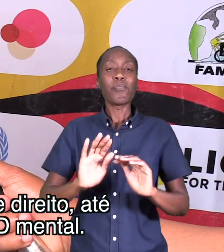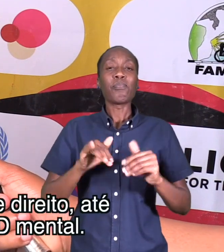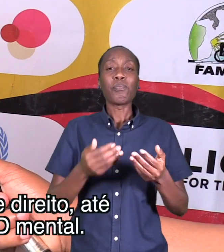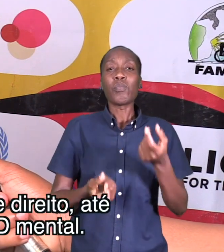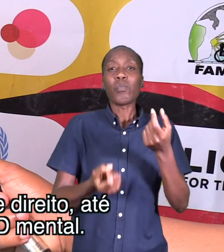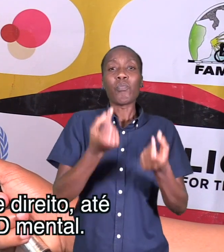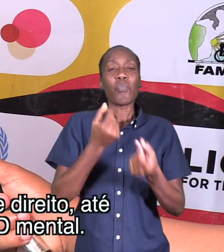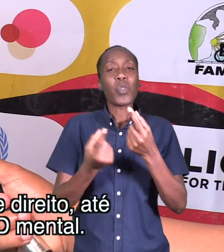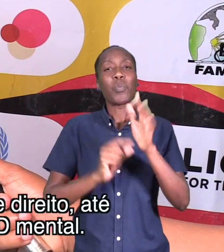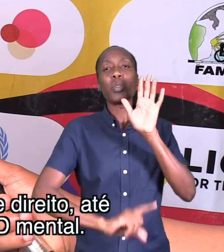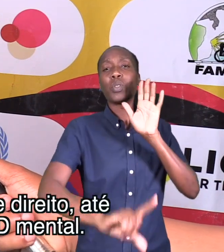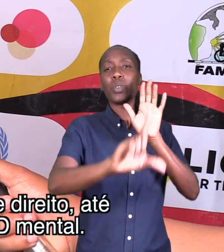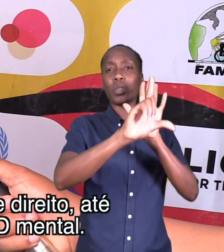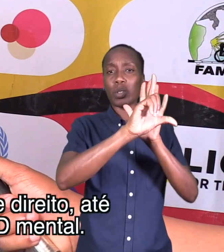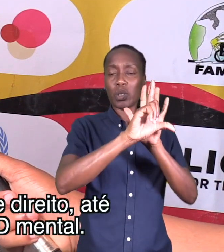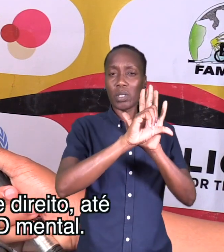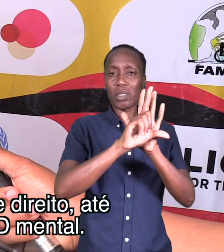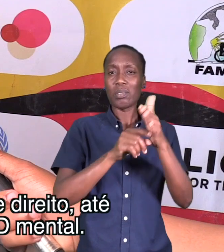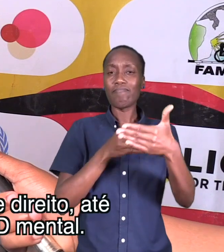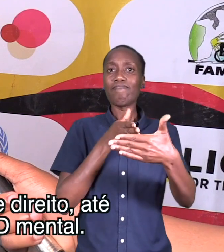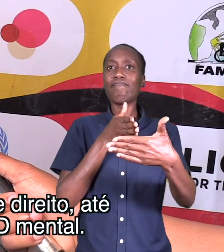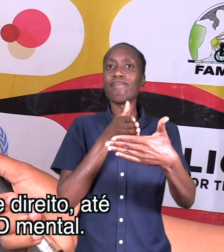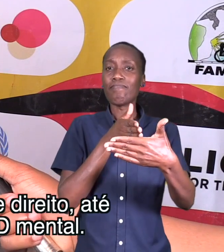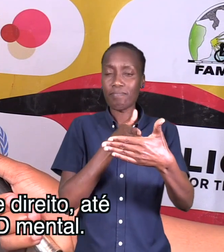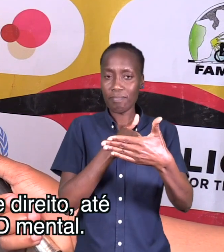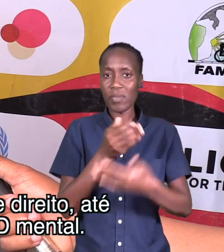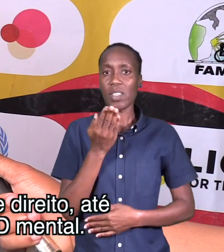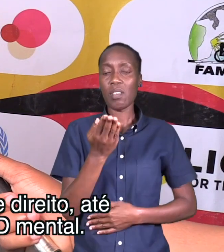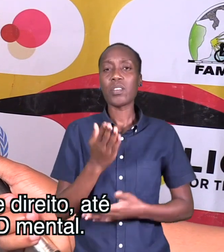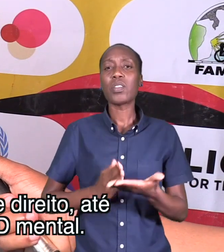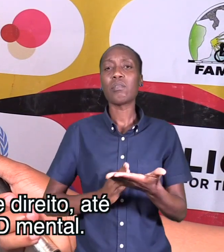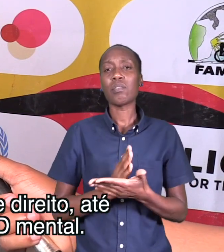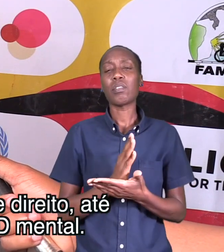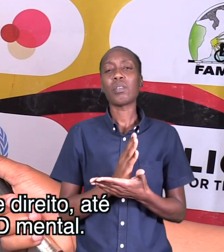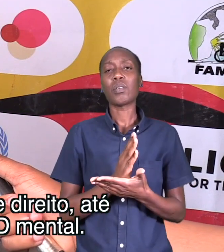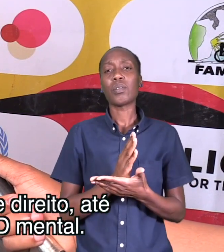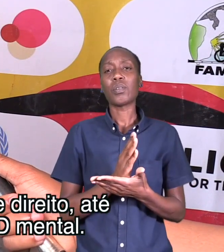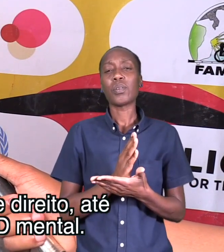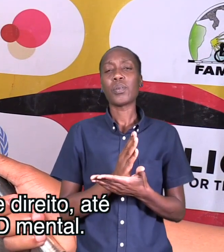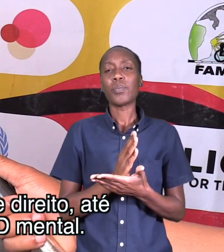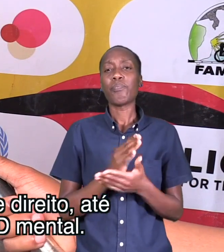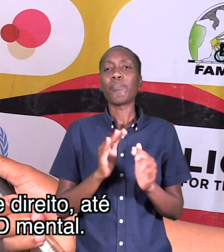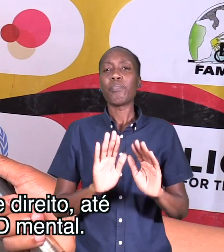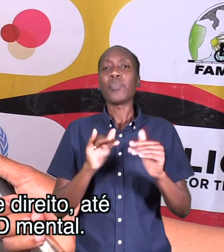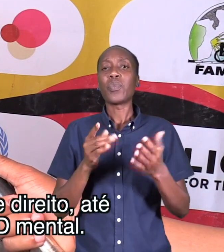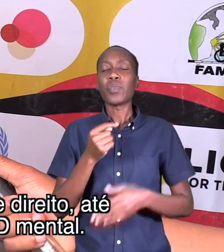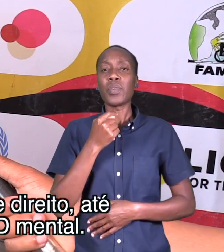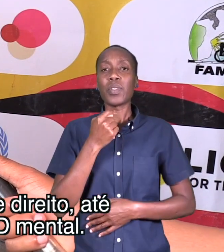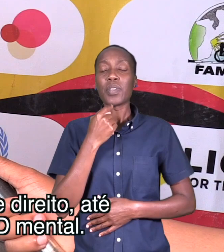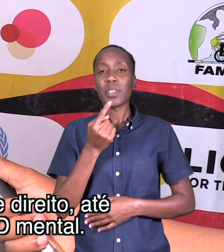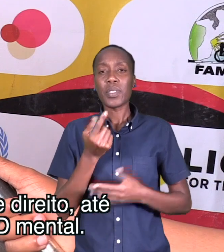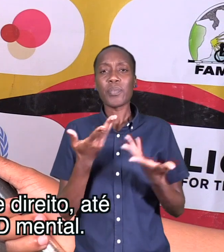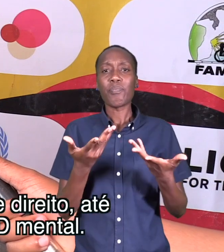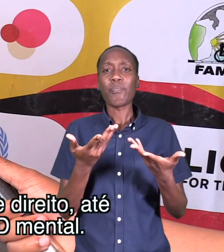algumas legislações limitam esse direito. Dizem, até são referidas